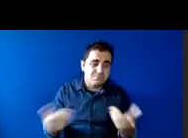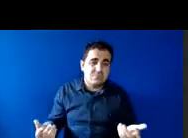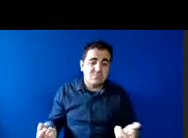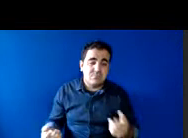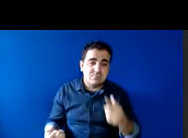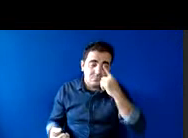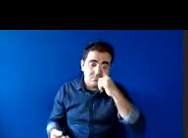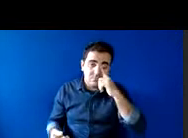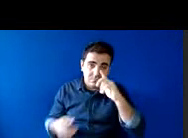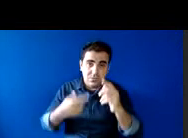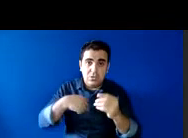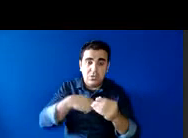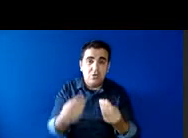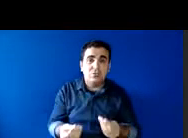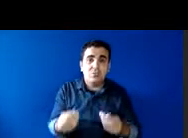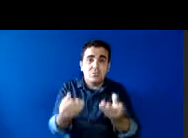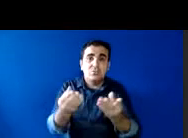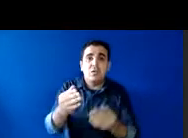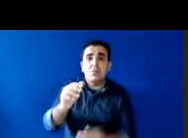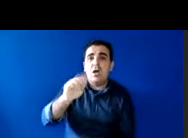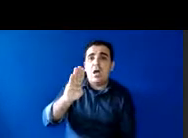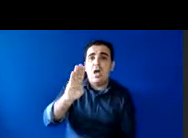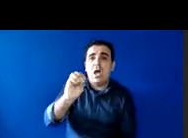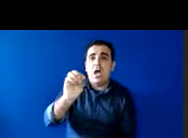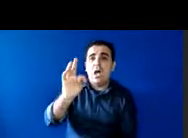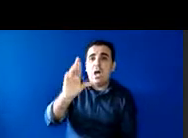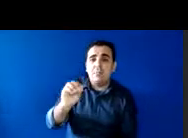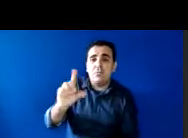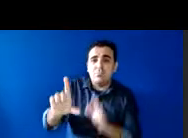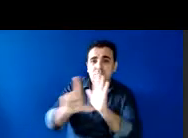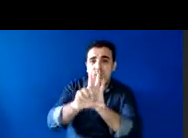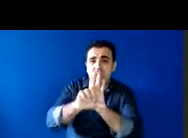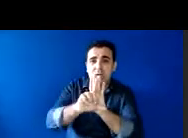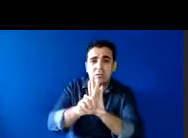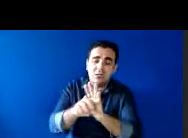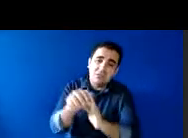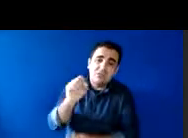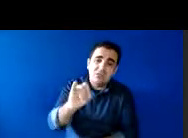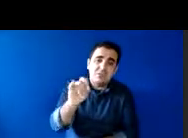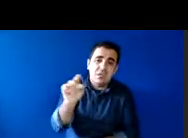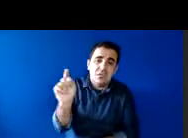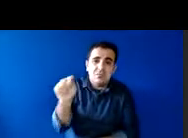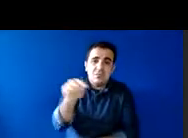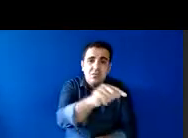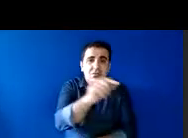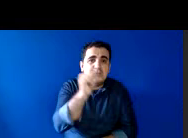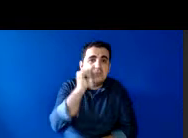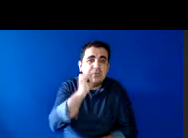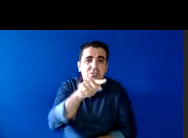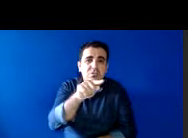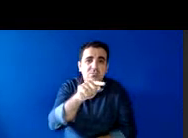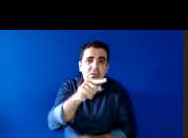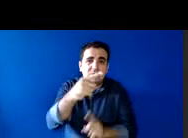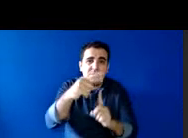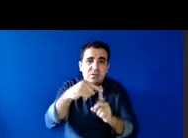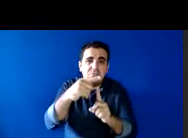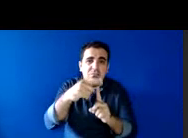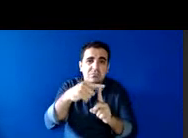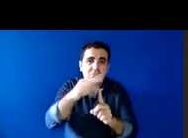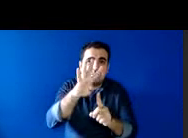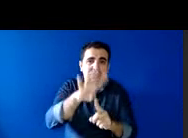não ofertamos o aborto previsto em lei, caso alguma dessas mulheres estivesse dentro